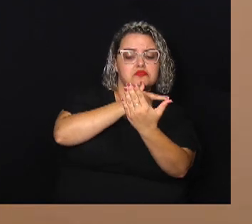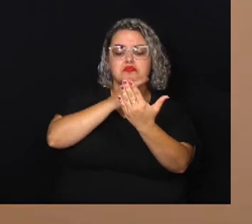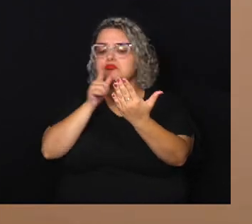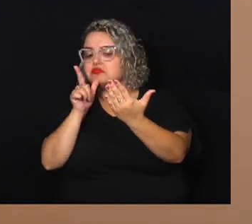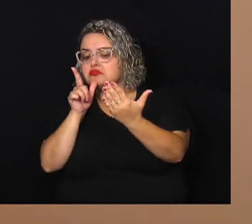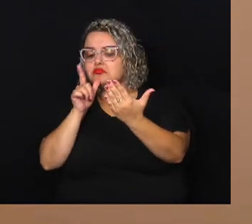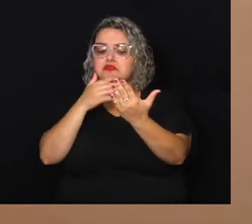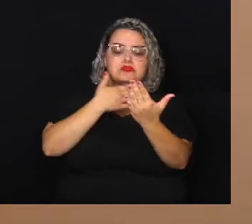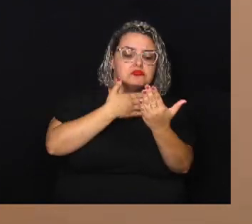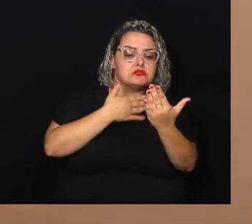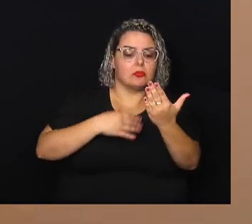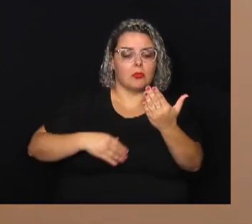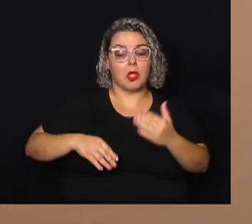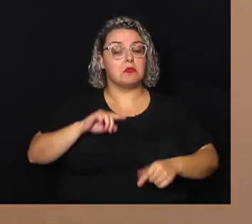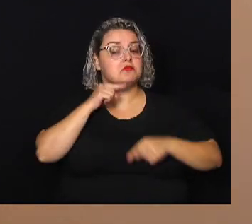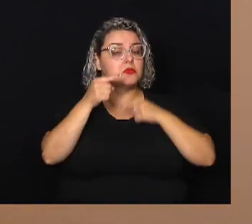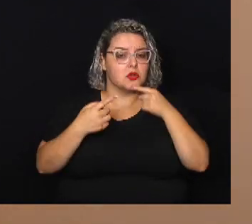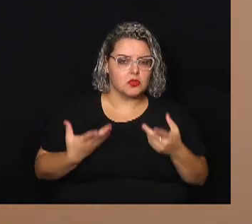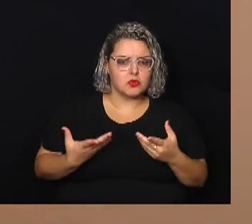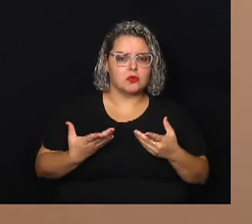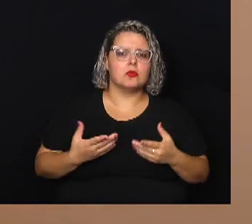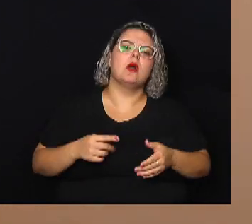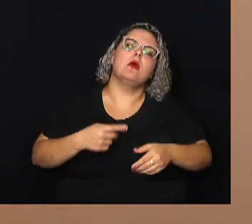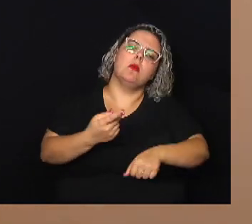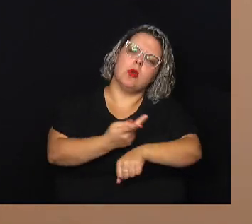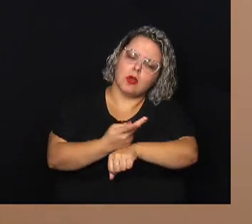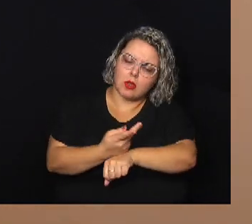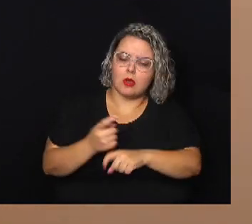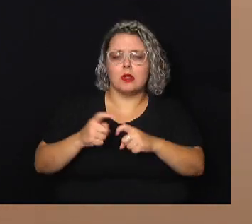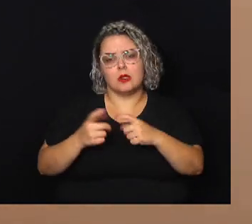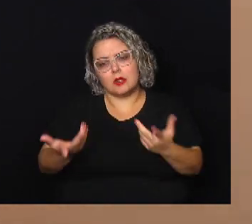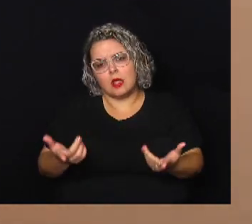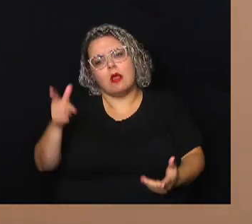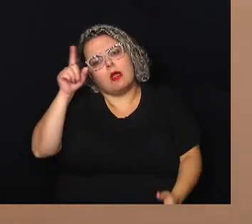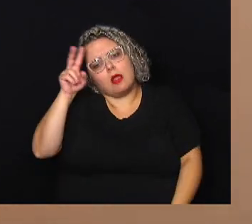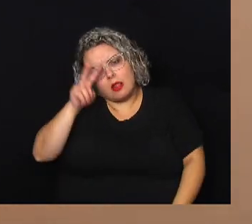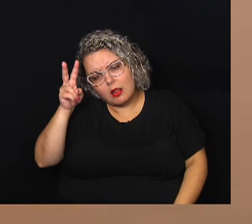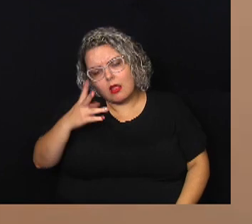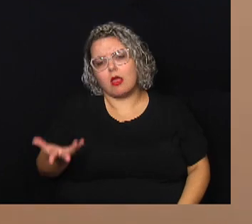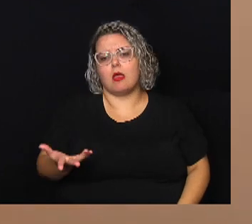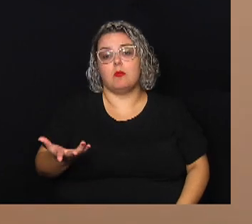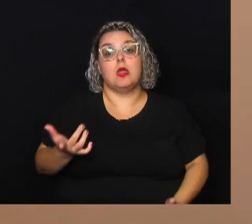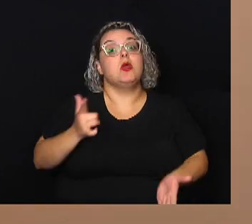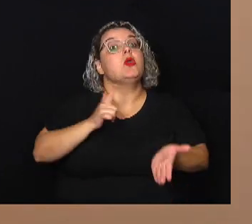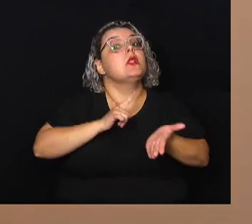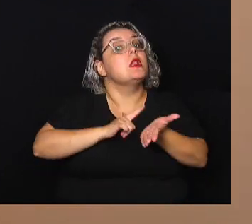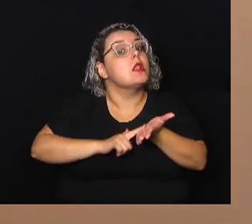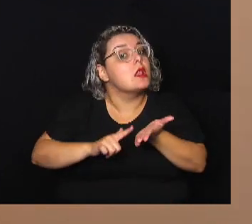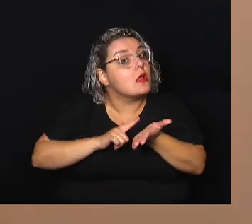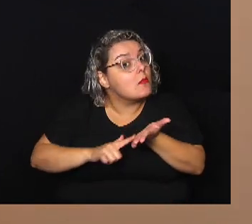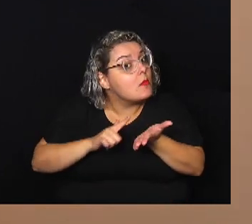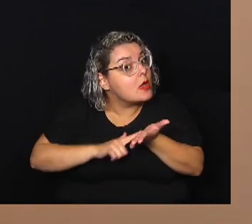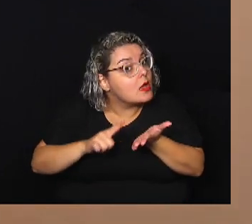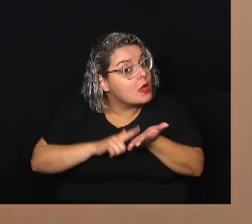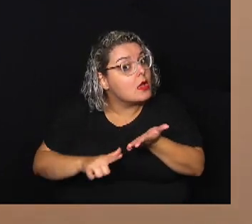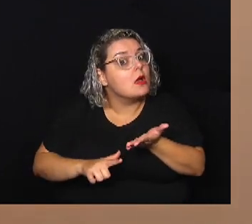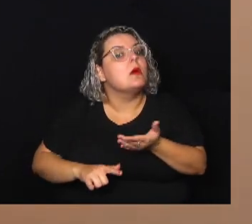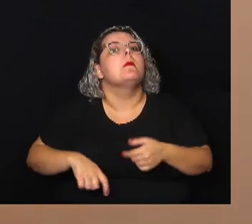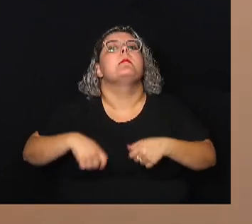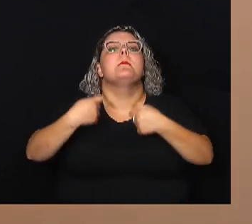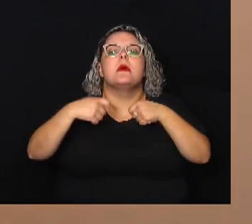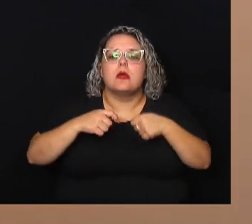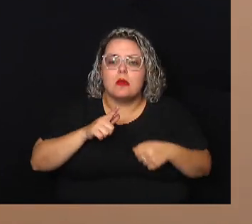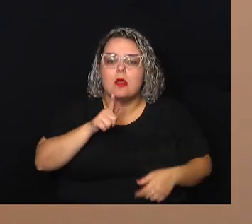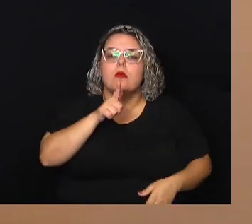dúvida, procure um especialista. E lembrem, obviamente, de manter a higiene. Tem que lavar, não